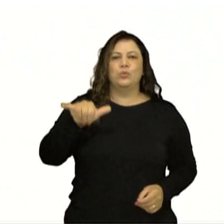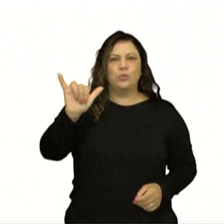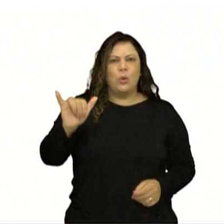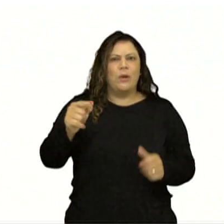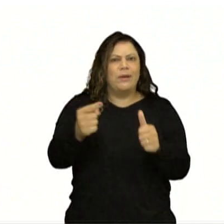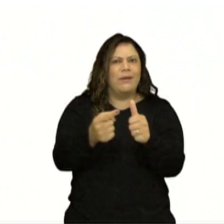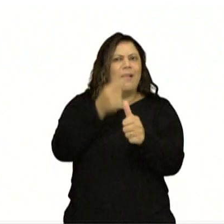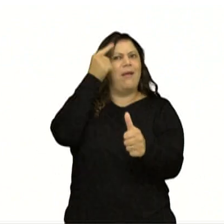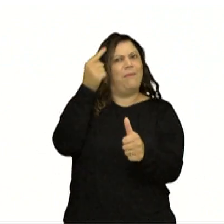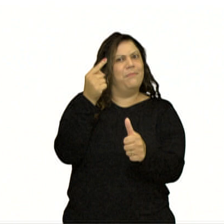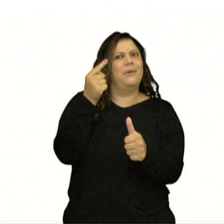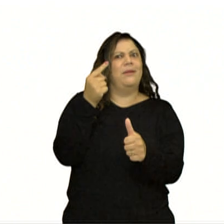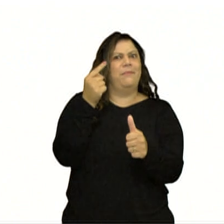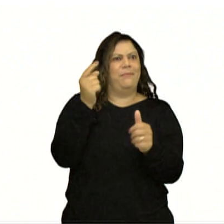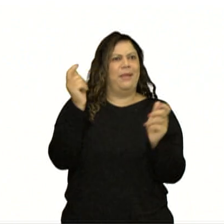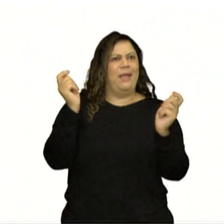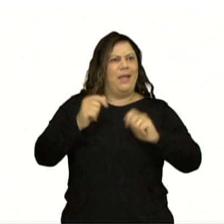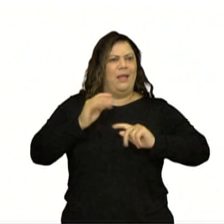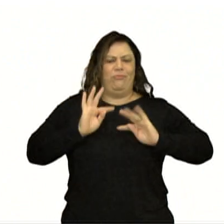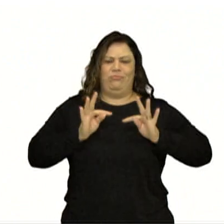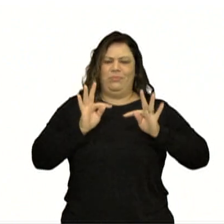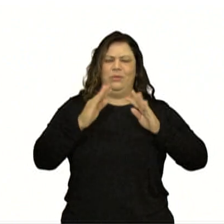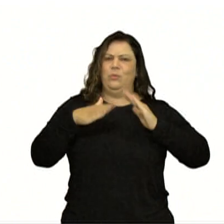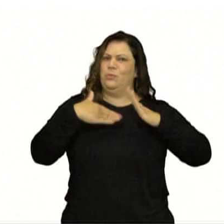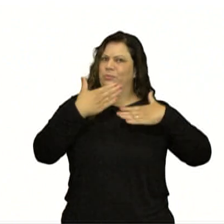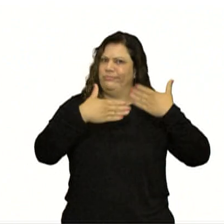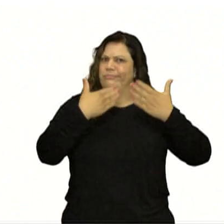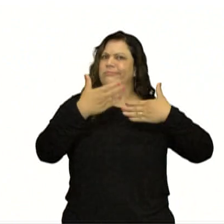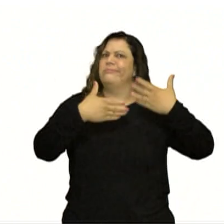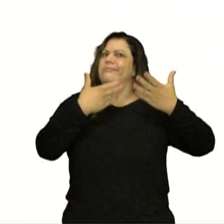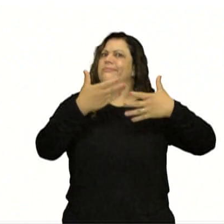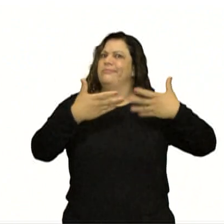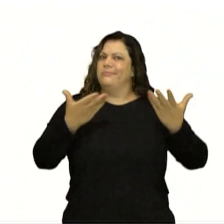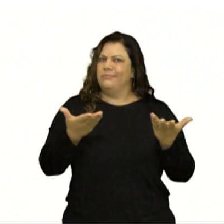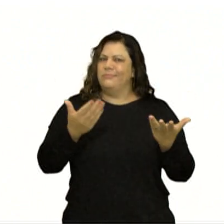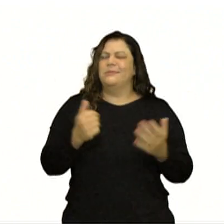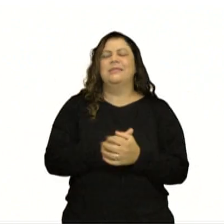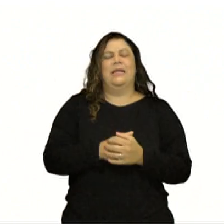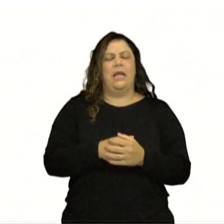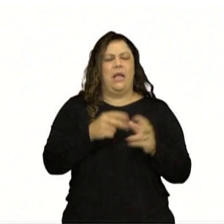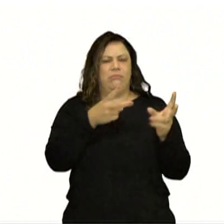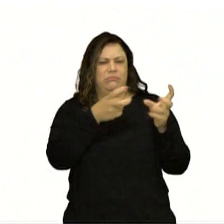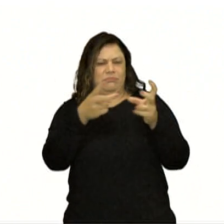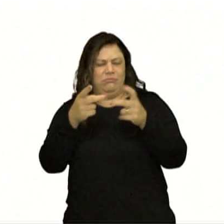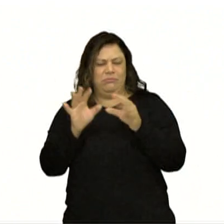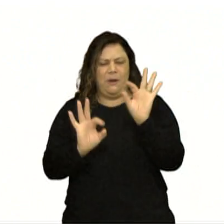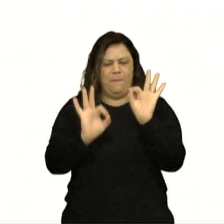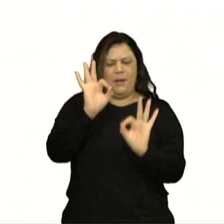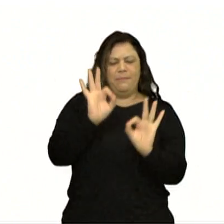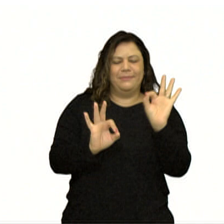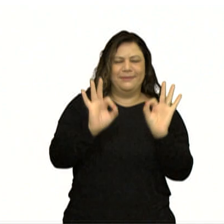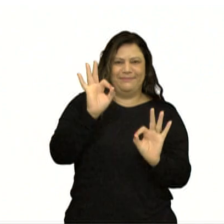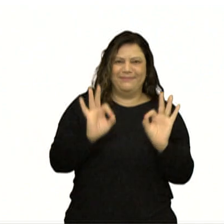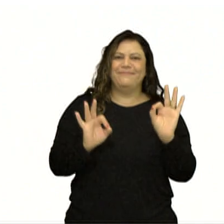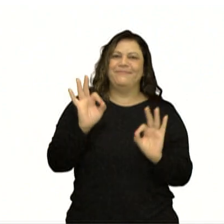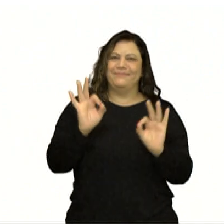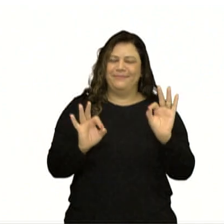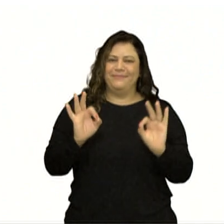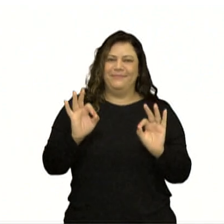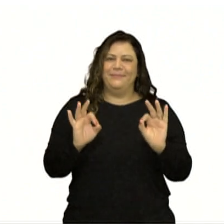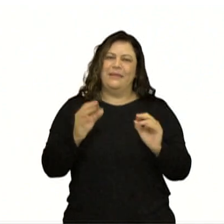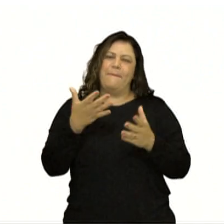câmera eletrônica da história. Olha, ela já se modernizando, ganhando um aspecto mais moderno, mais